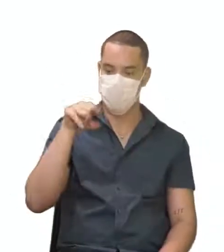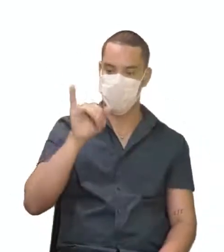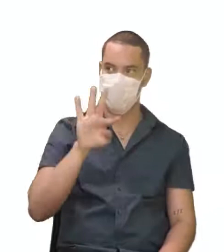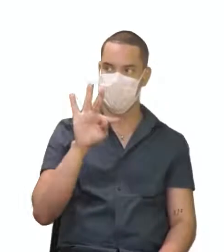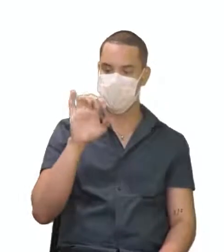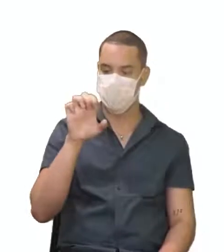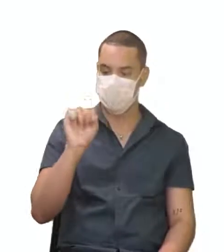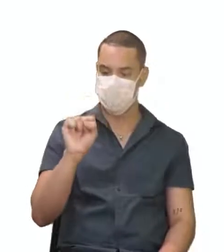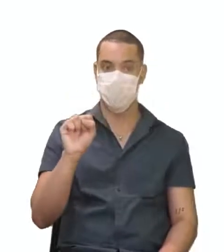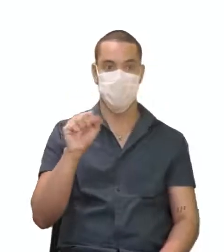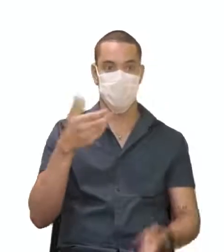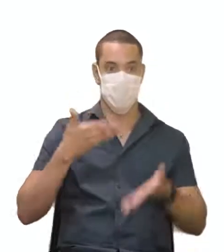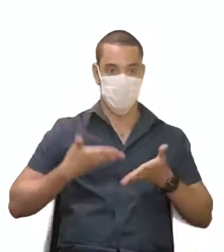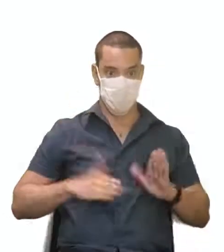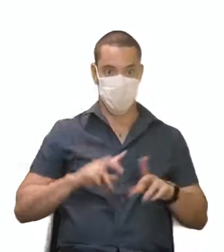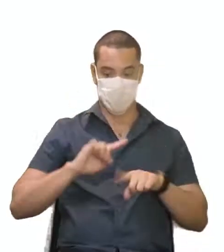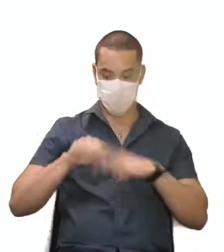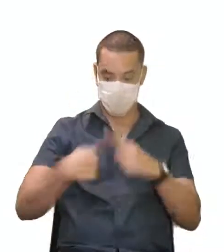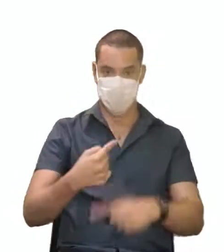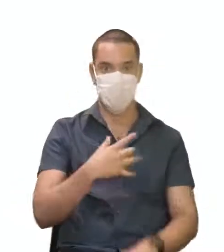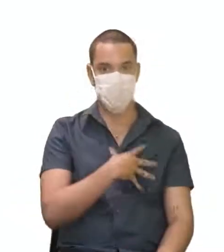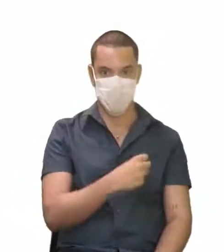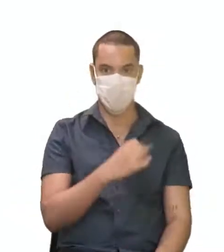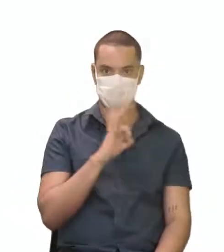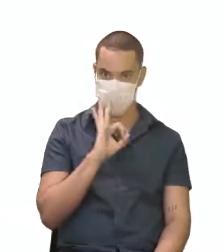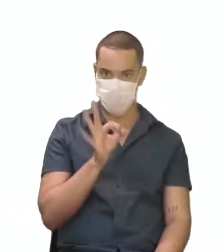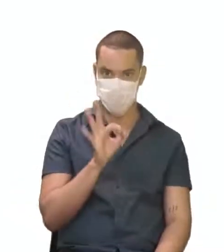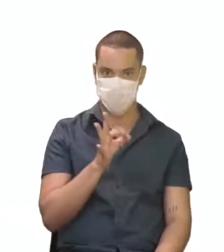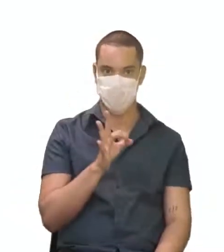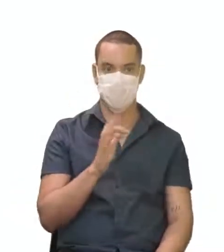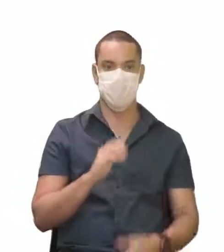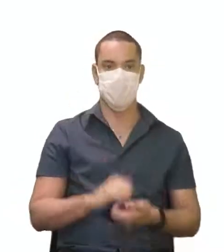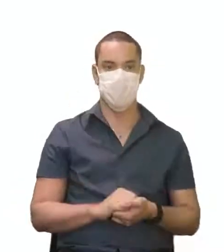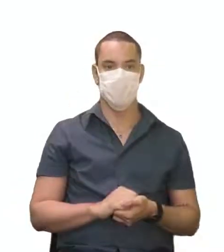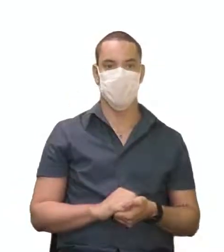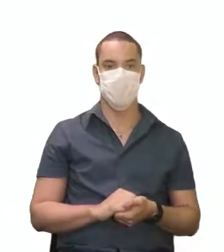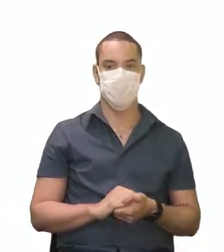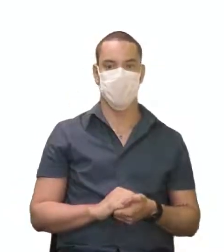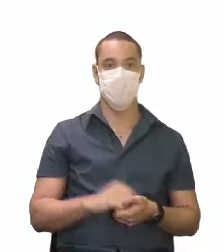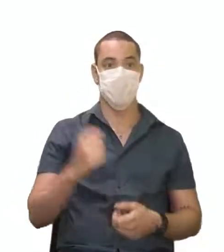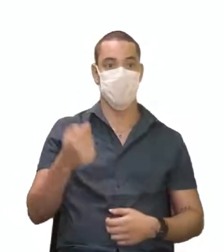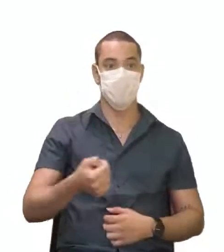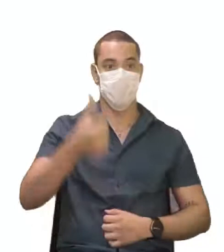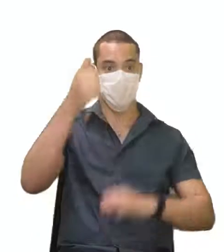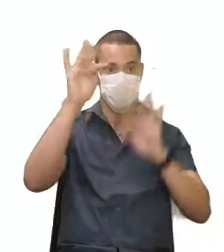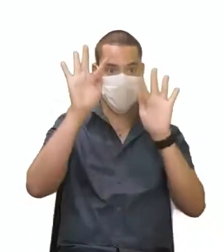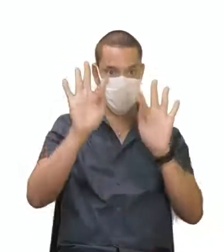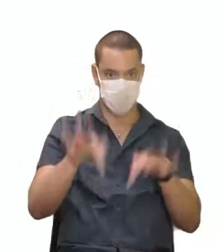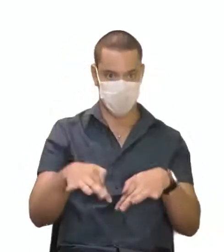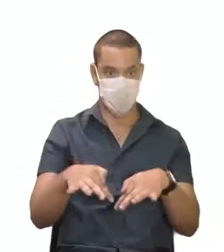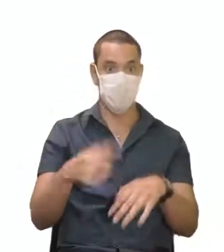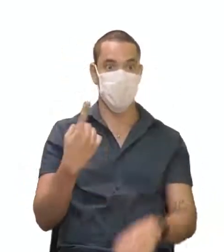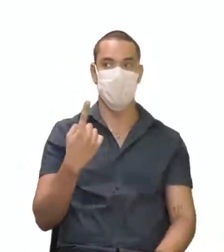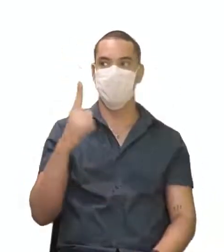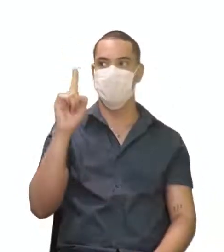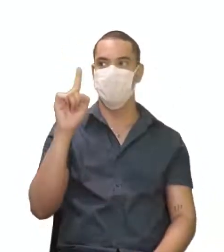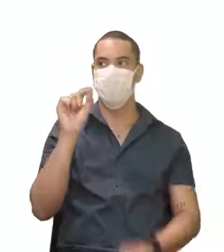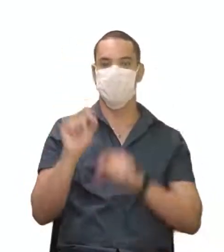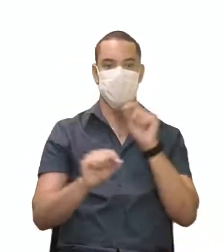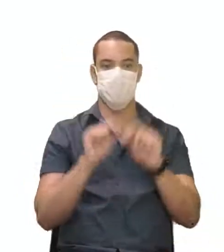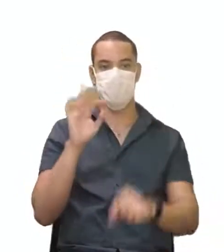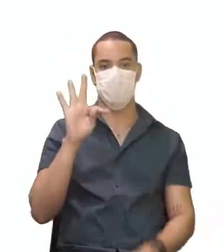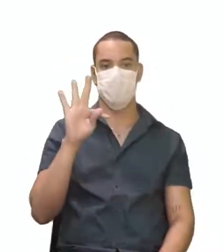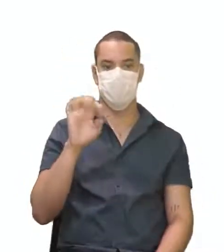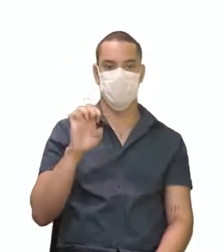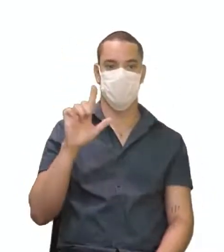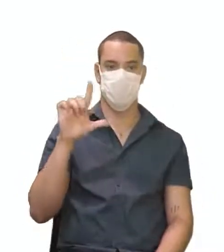filhas. Perfeito, galera. Vamos seguindo para a gente estar finalizando a mitose. Então, a última fase, que é a